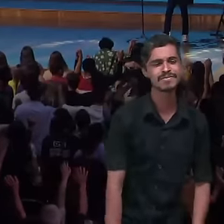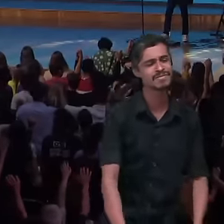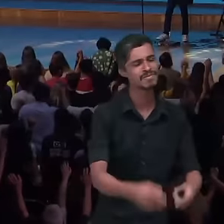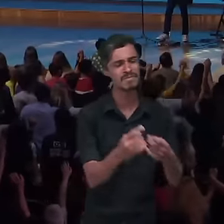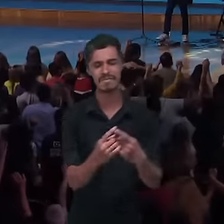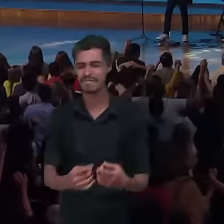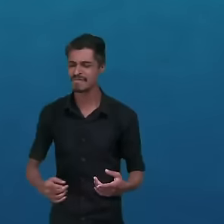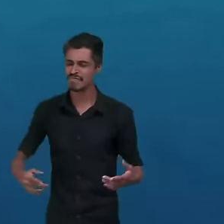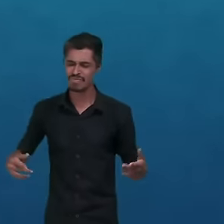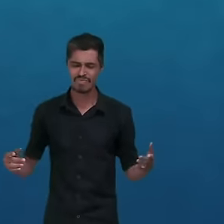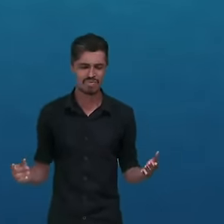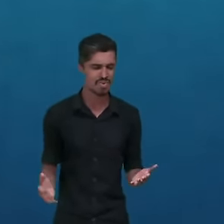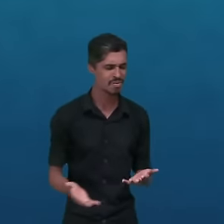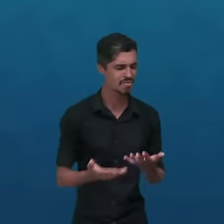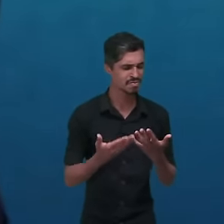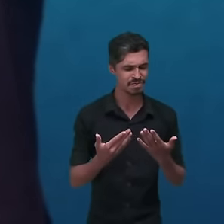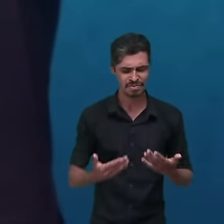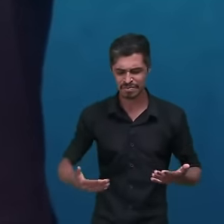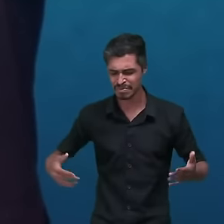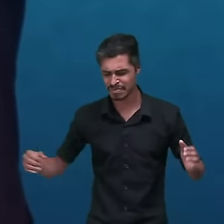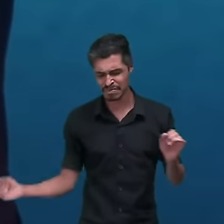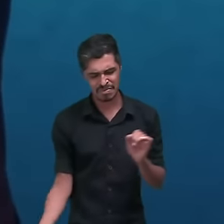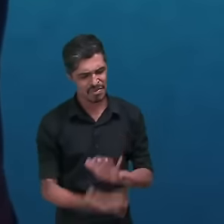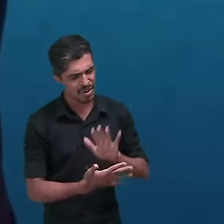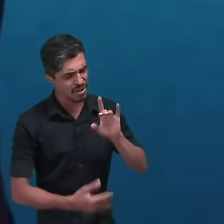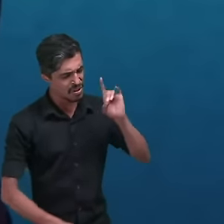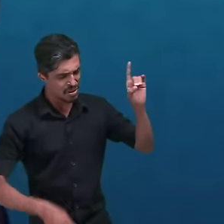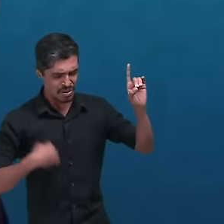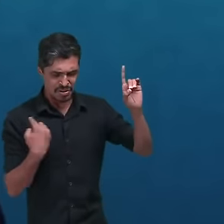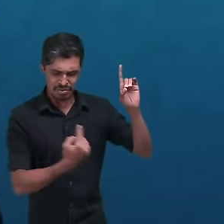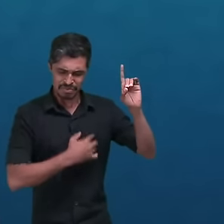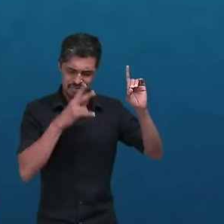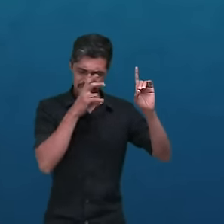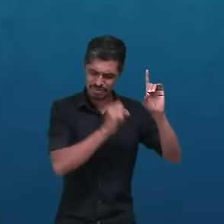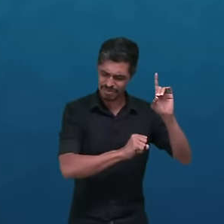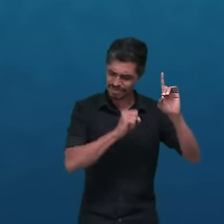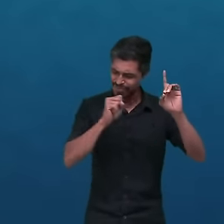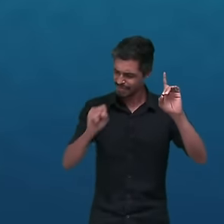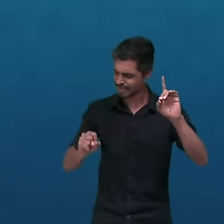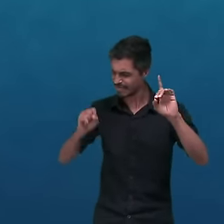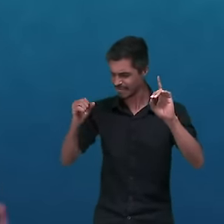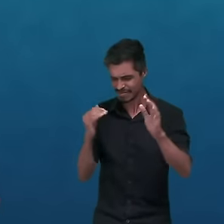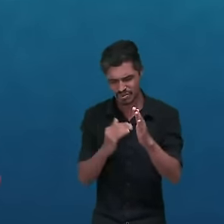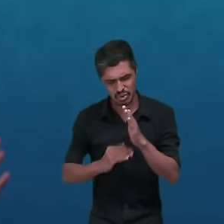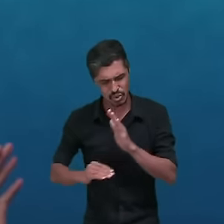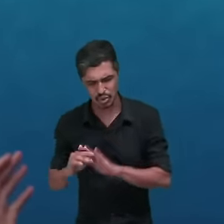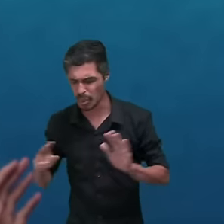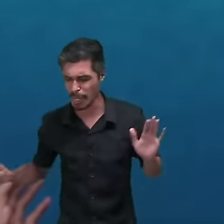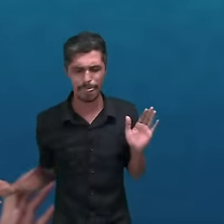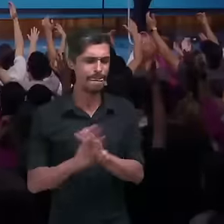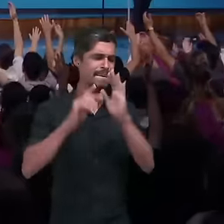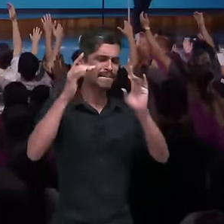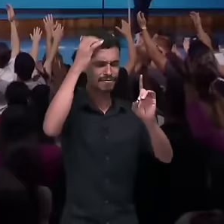Fala para Deus e o poder ao Rei